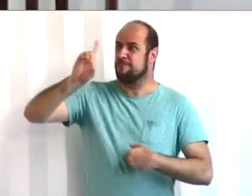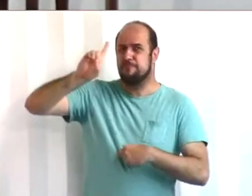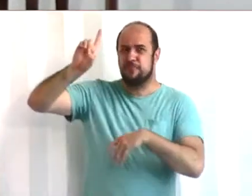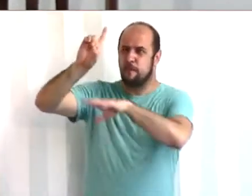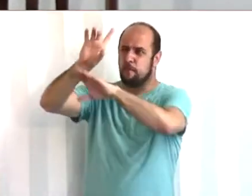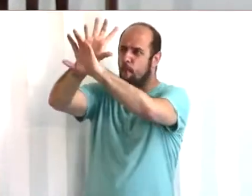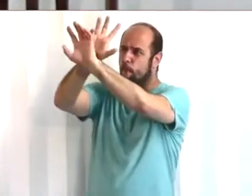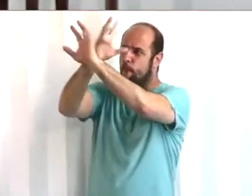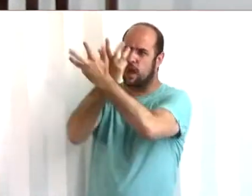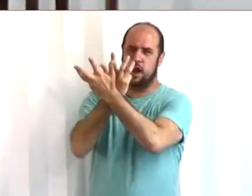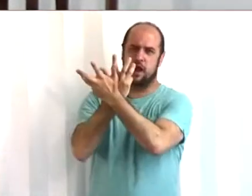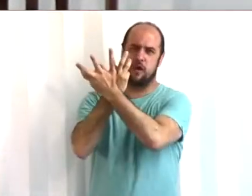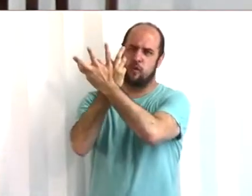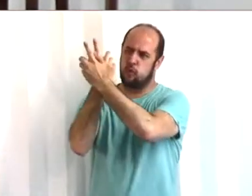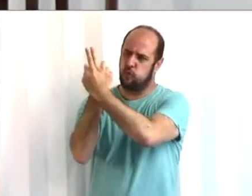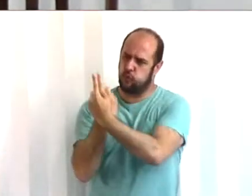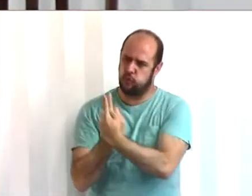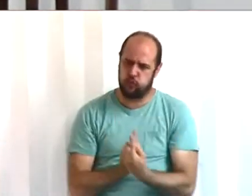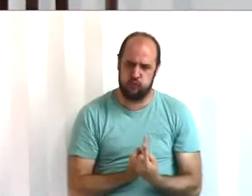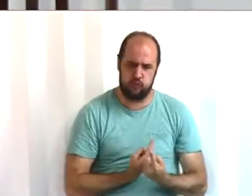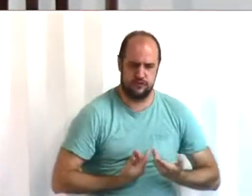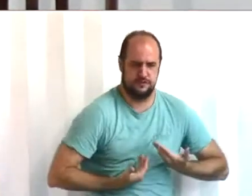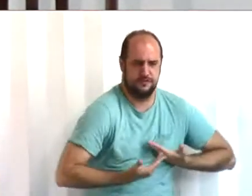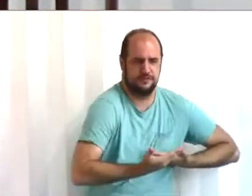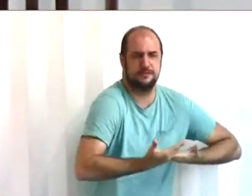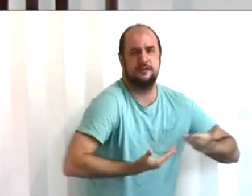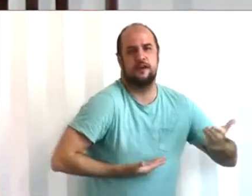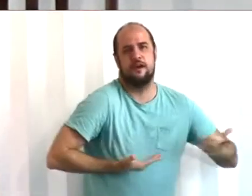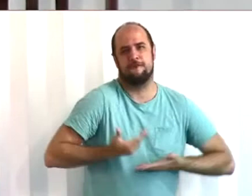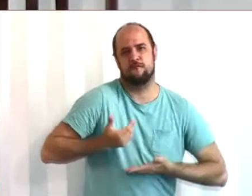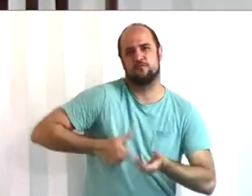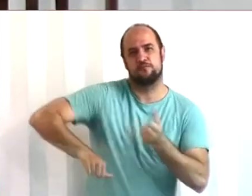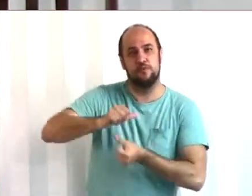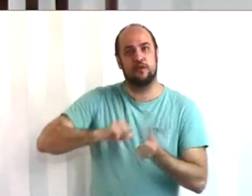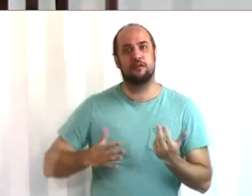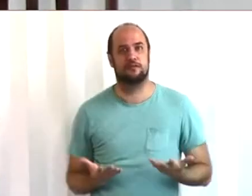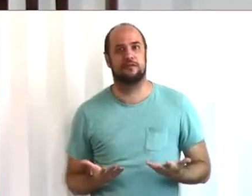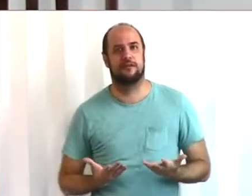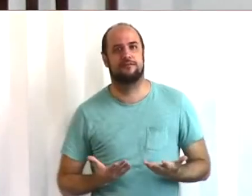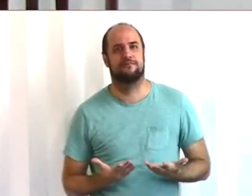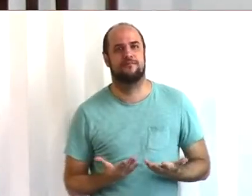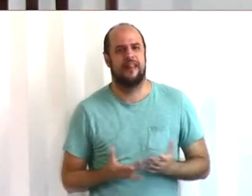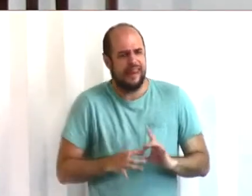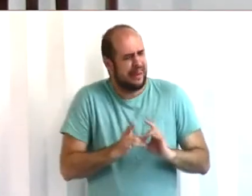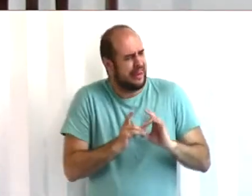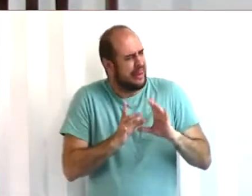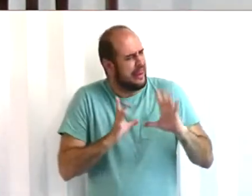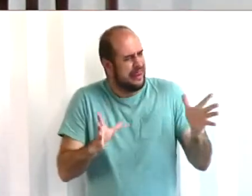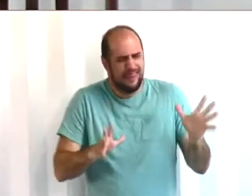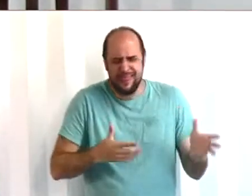de servo. O não procurado agiu de maneira livre,